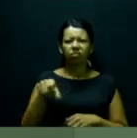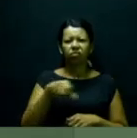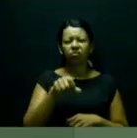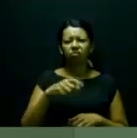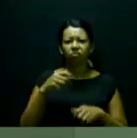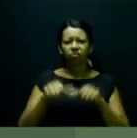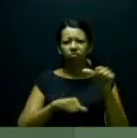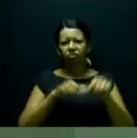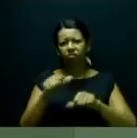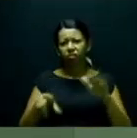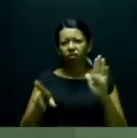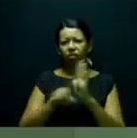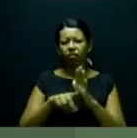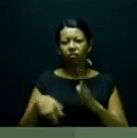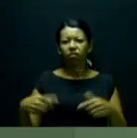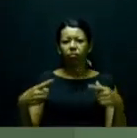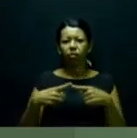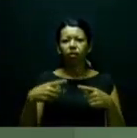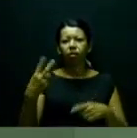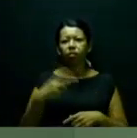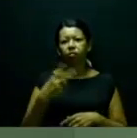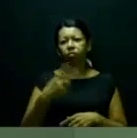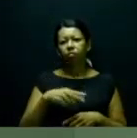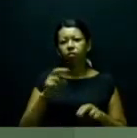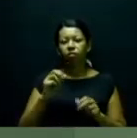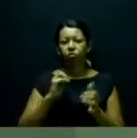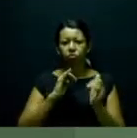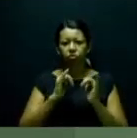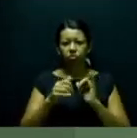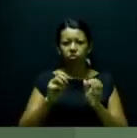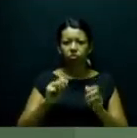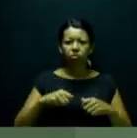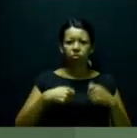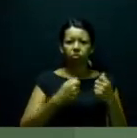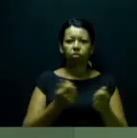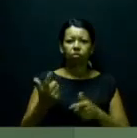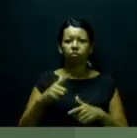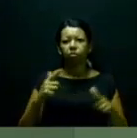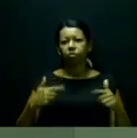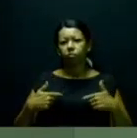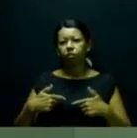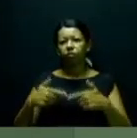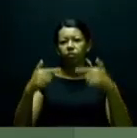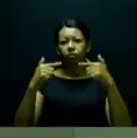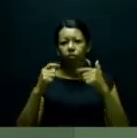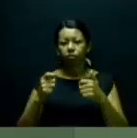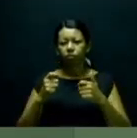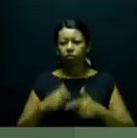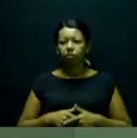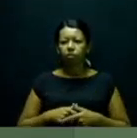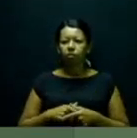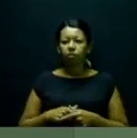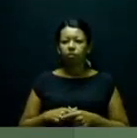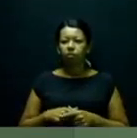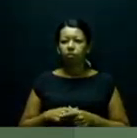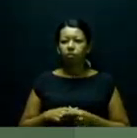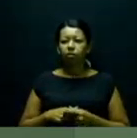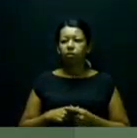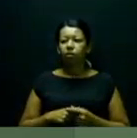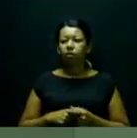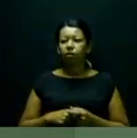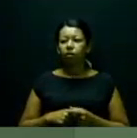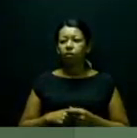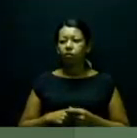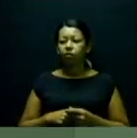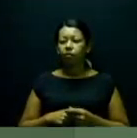Lei Complementar 22, 25 de junho de 2004 e da outras providências. Prefeita Municipal de Cubatão, nos usos das suas